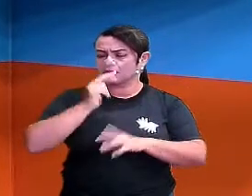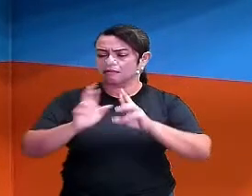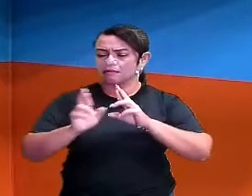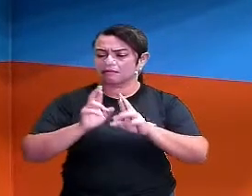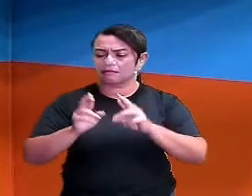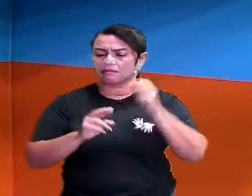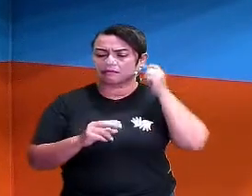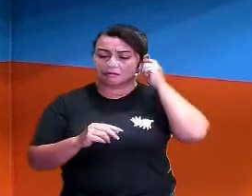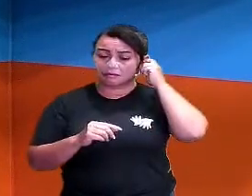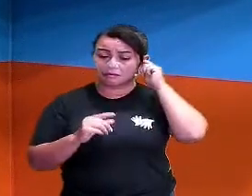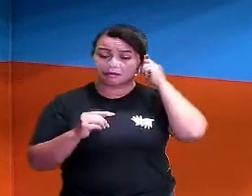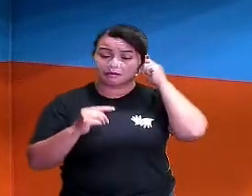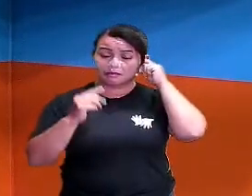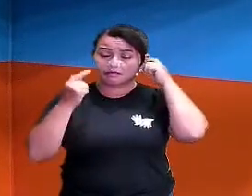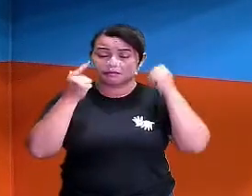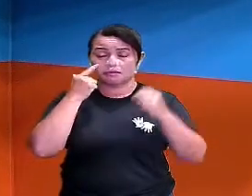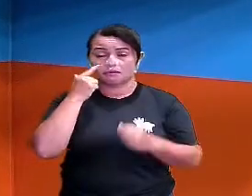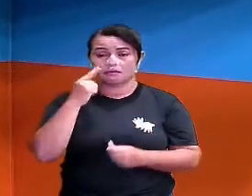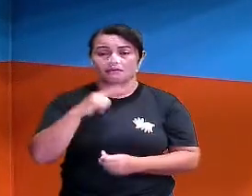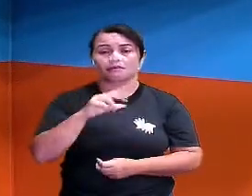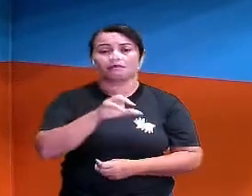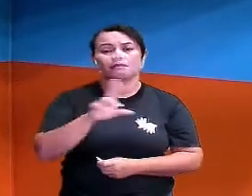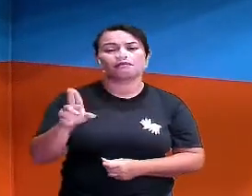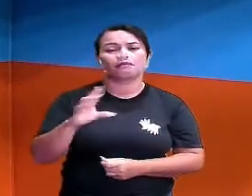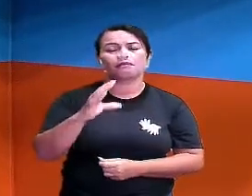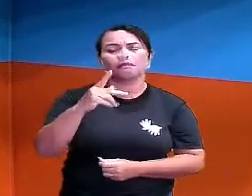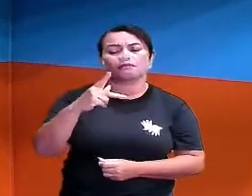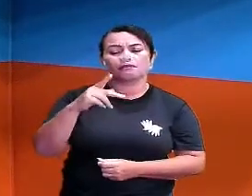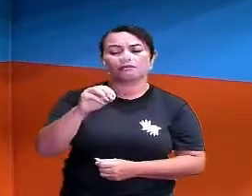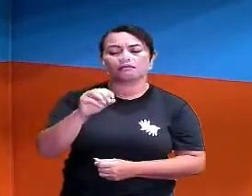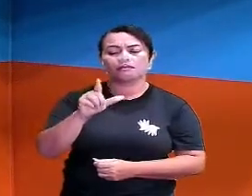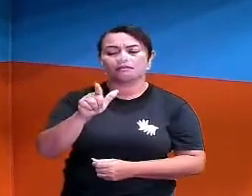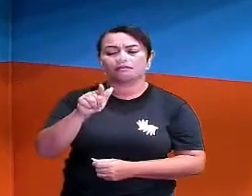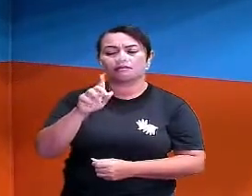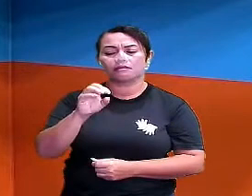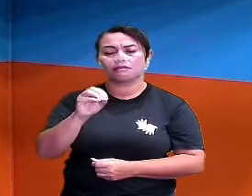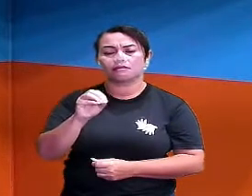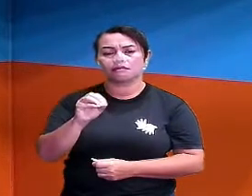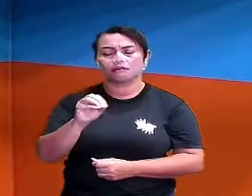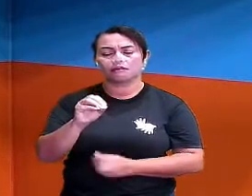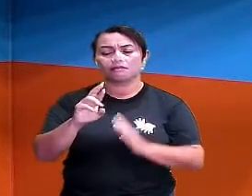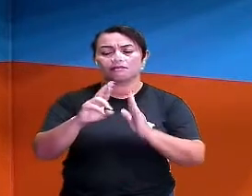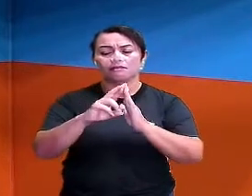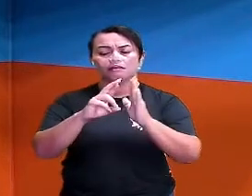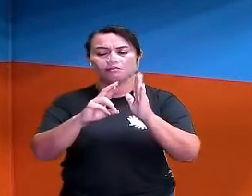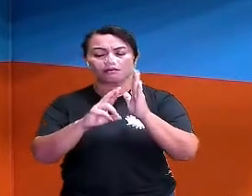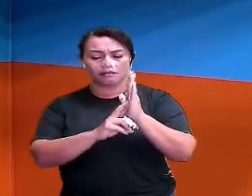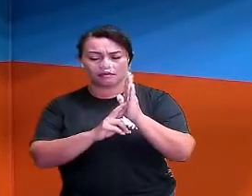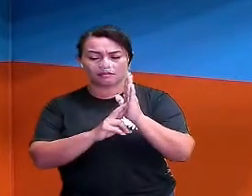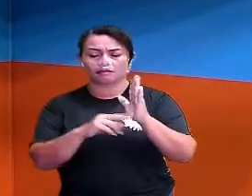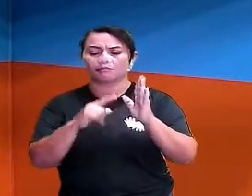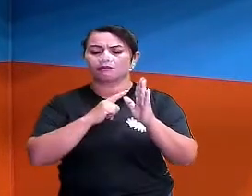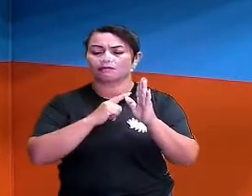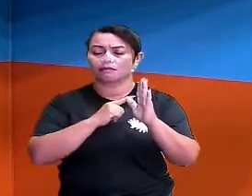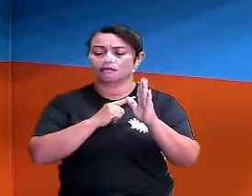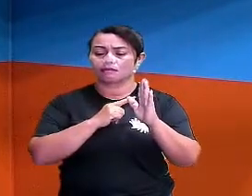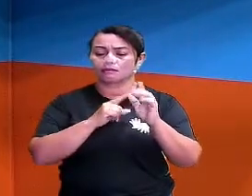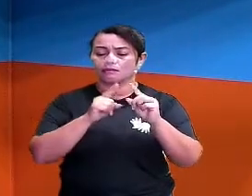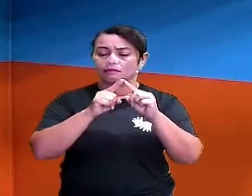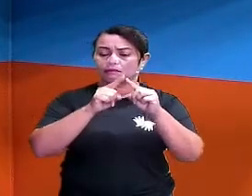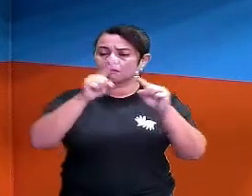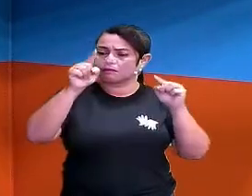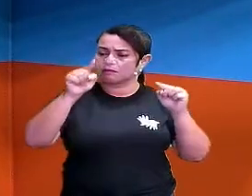relações, tá? Então, os polígonos convexos são regulares quando apresentam os lados e os